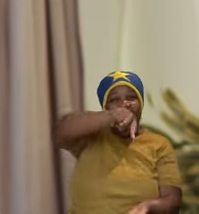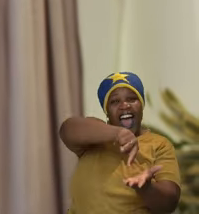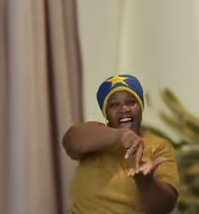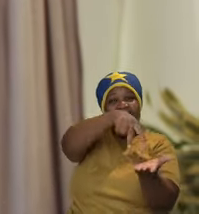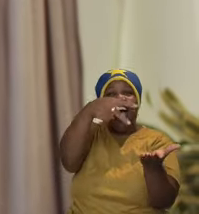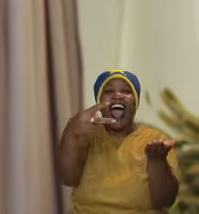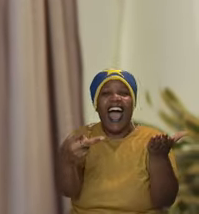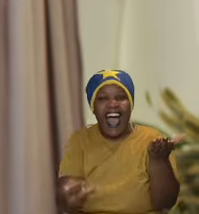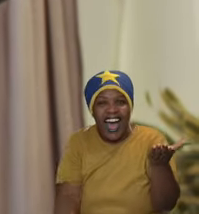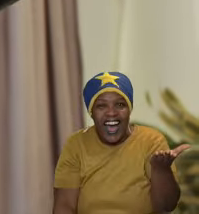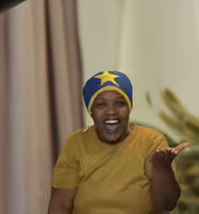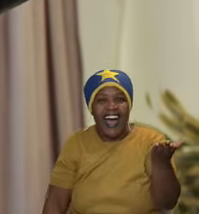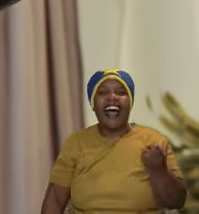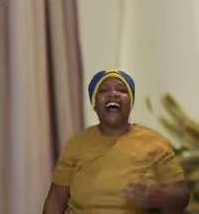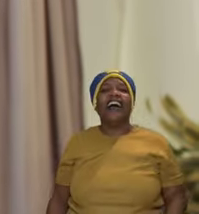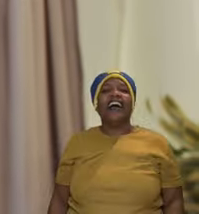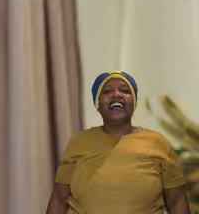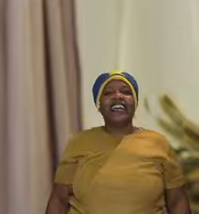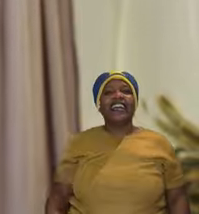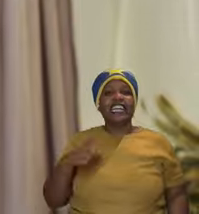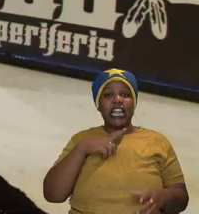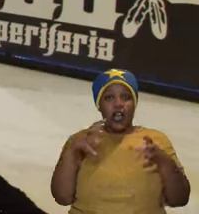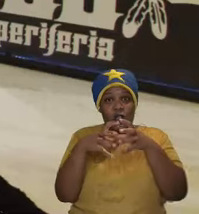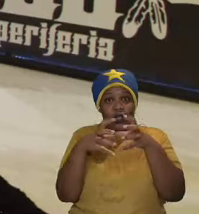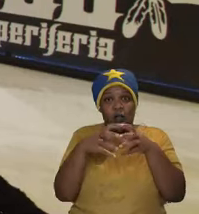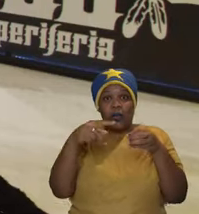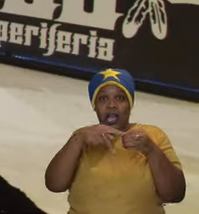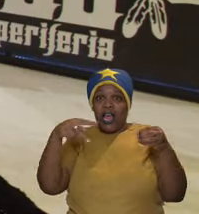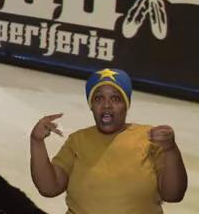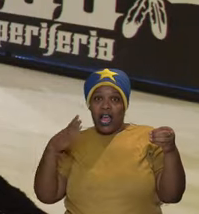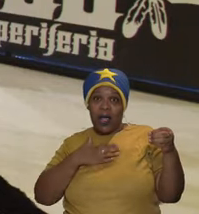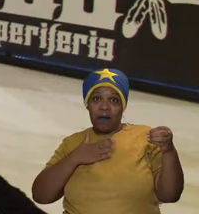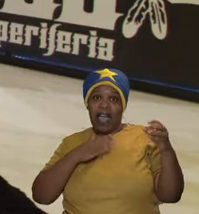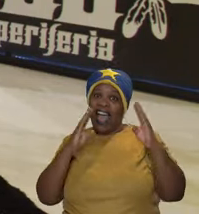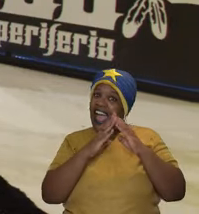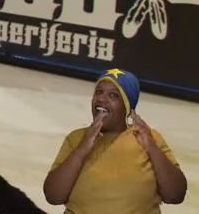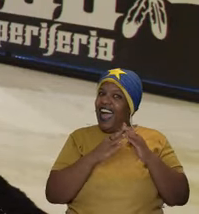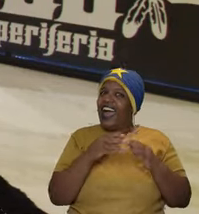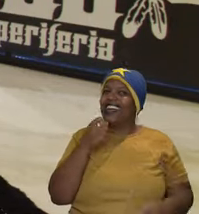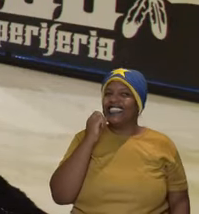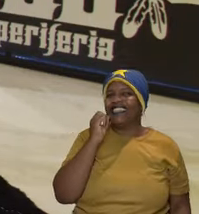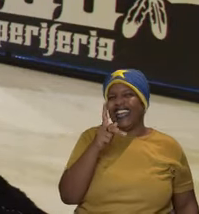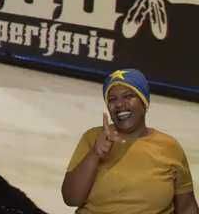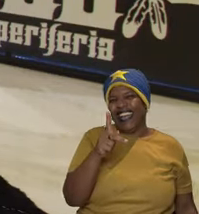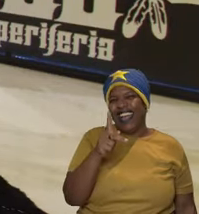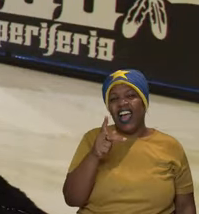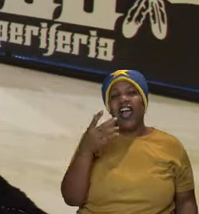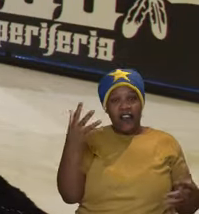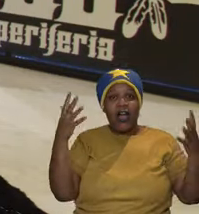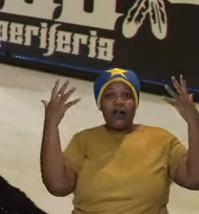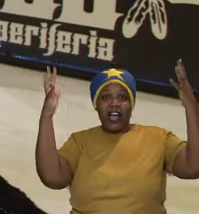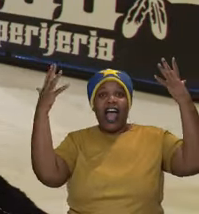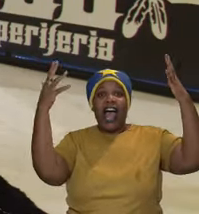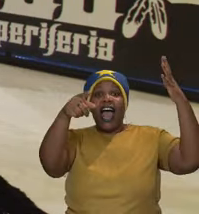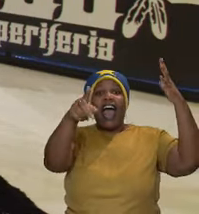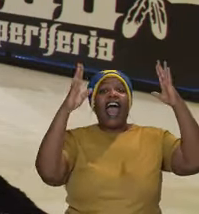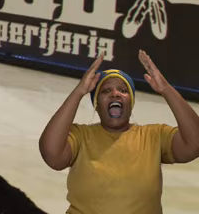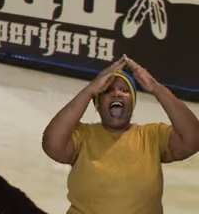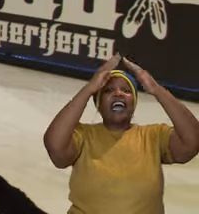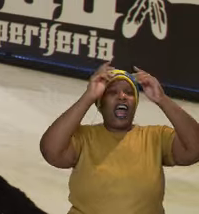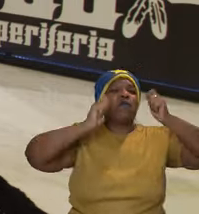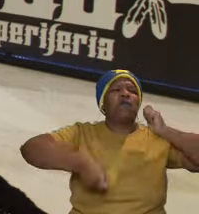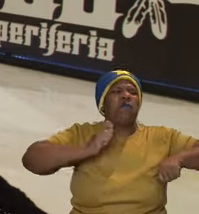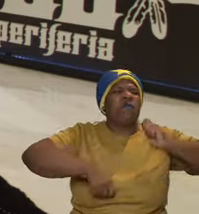afundar. Tudo da periferia ao vivo na minha casa, mano. Yo, yo, faz barulho aí de casa, faz